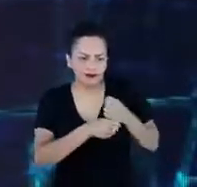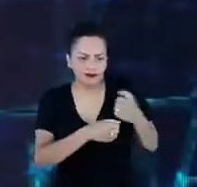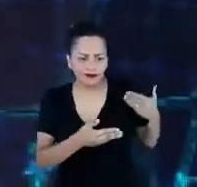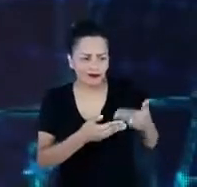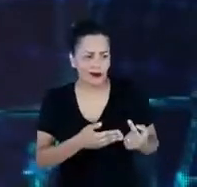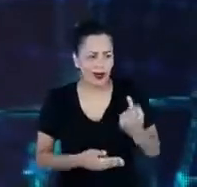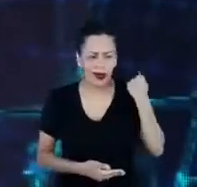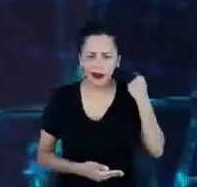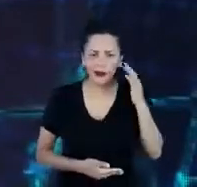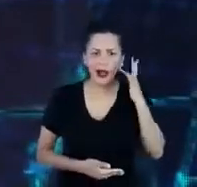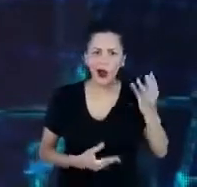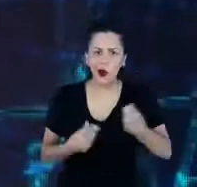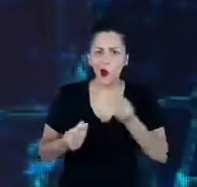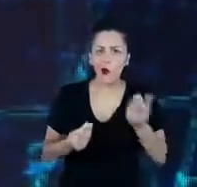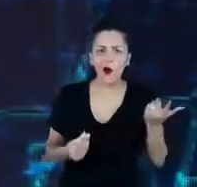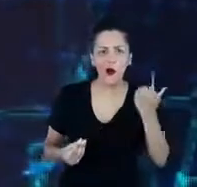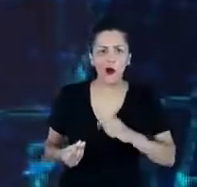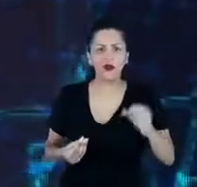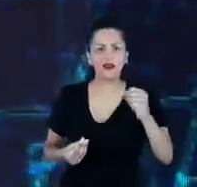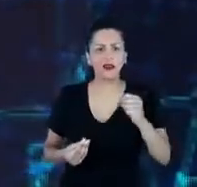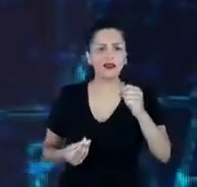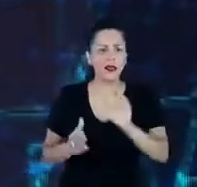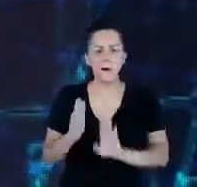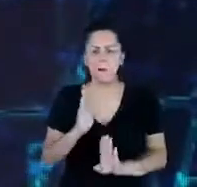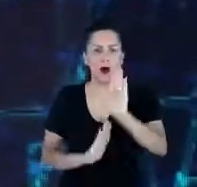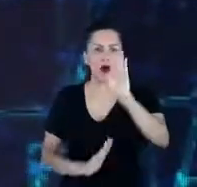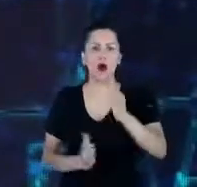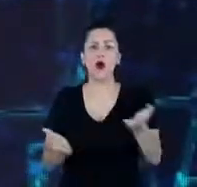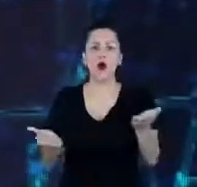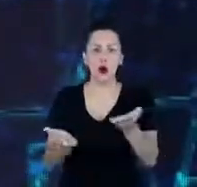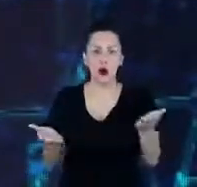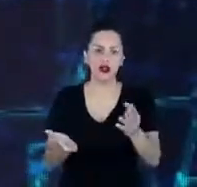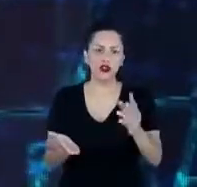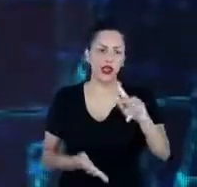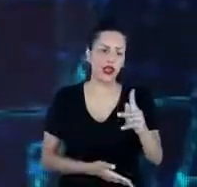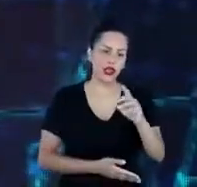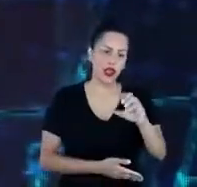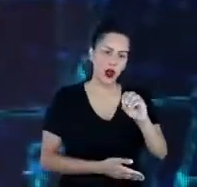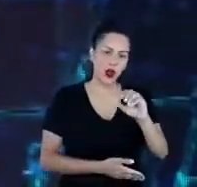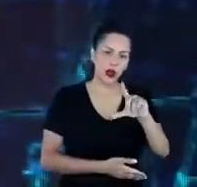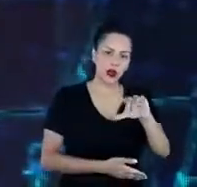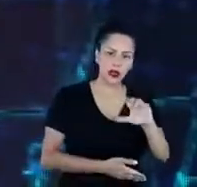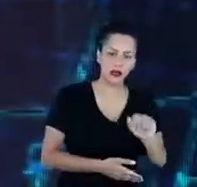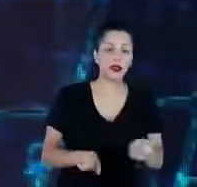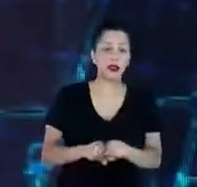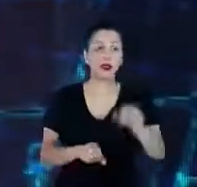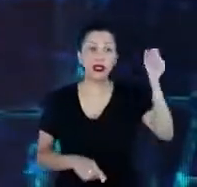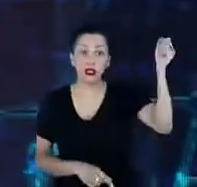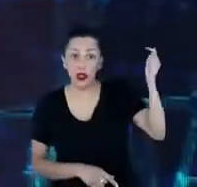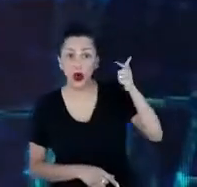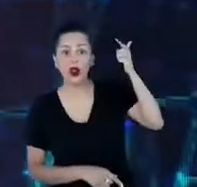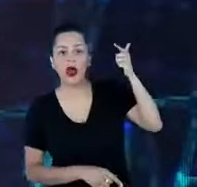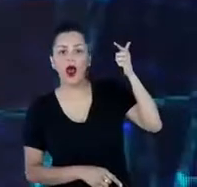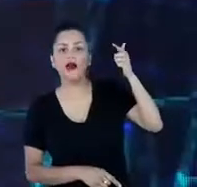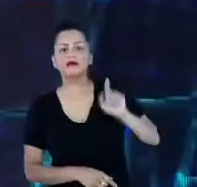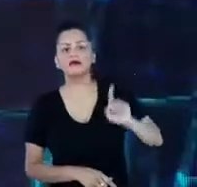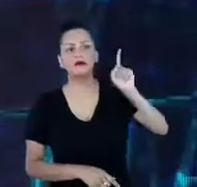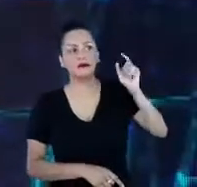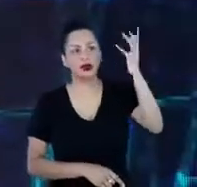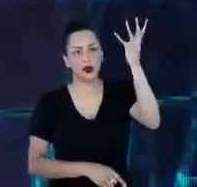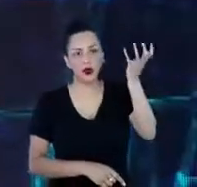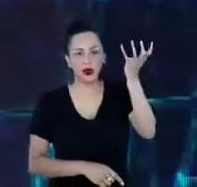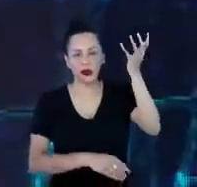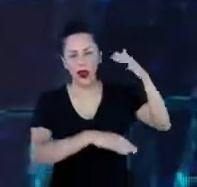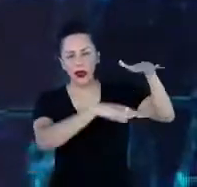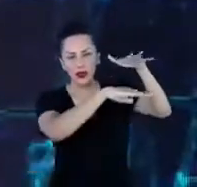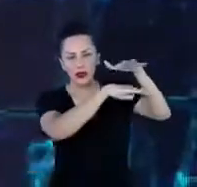expansão da energia eólica e solar nota daí notadamente no nordeste brasileiro a energia solar que já